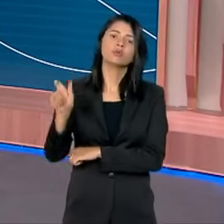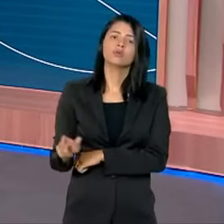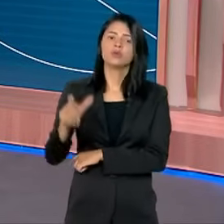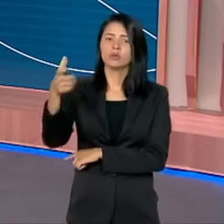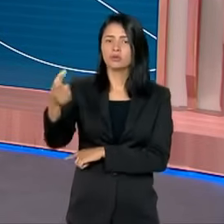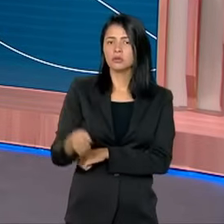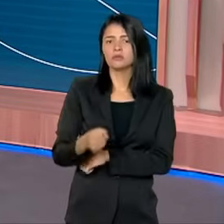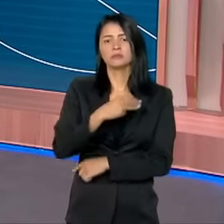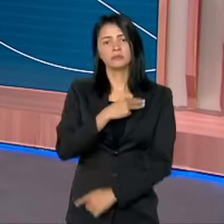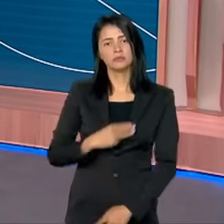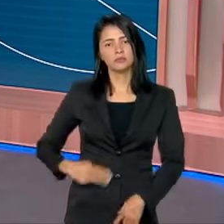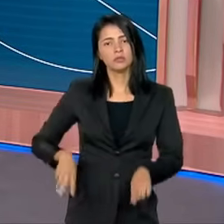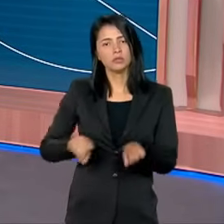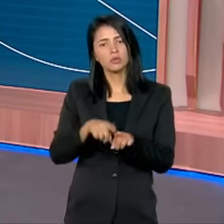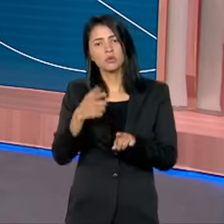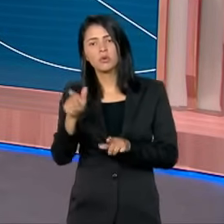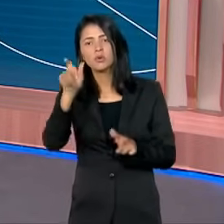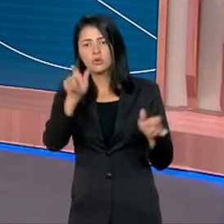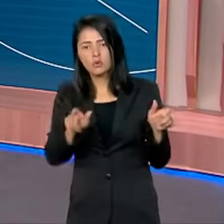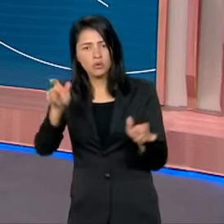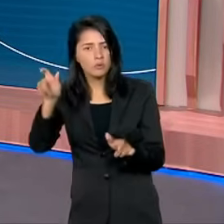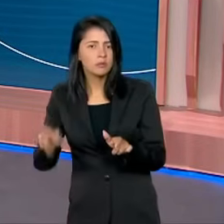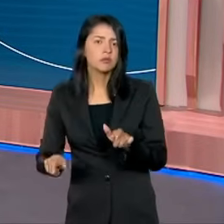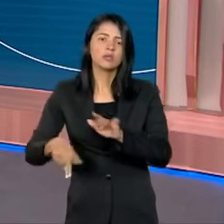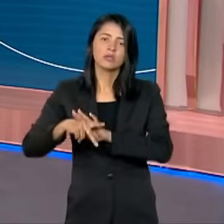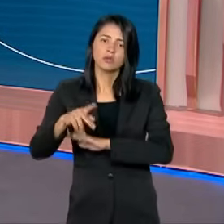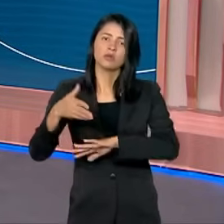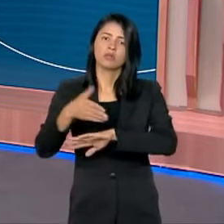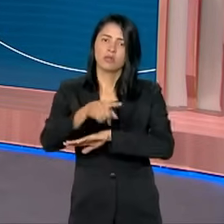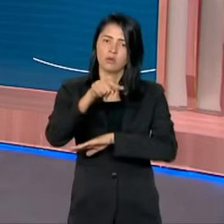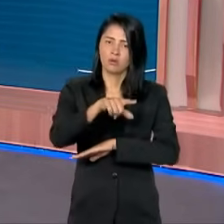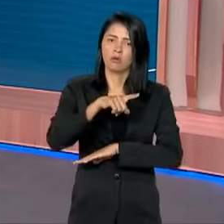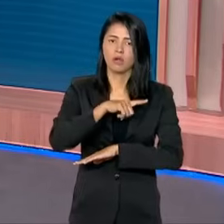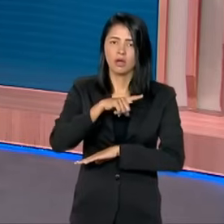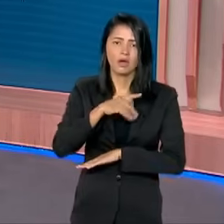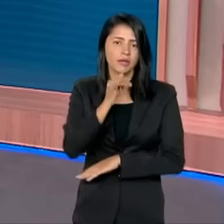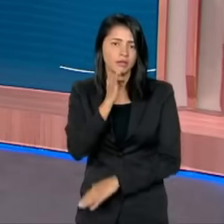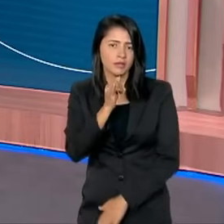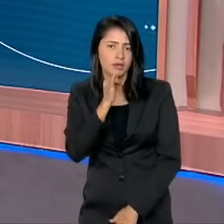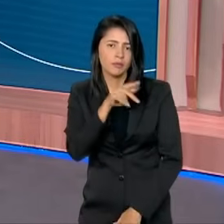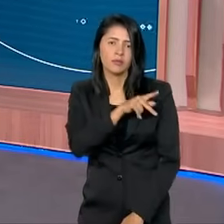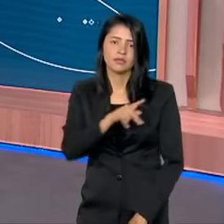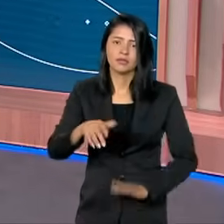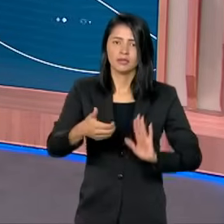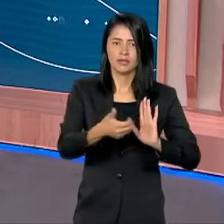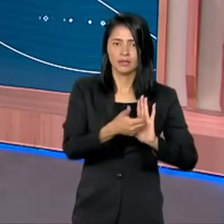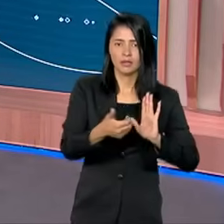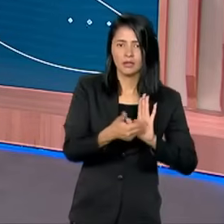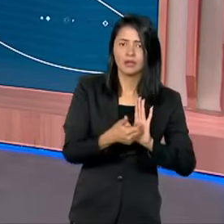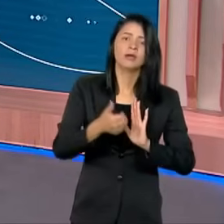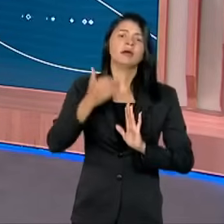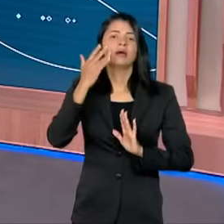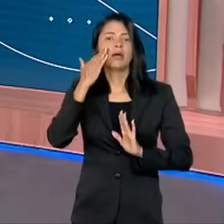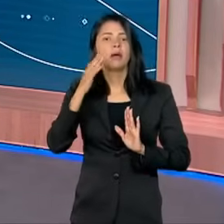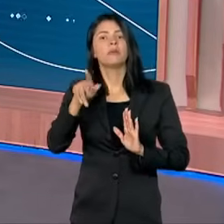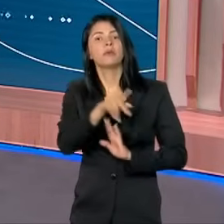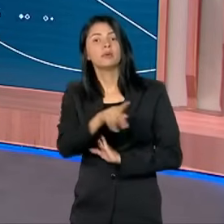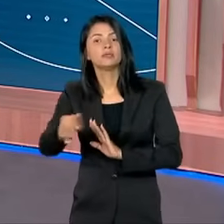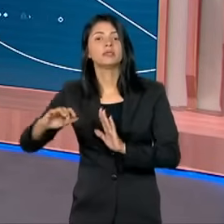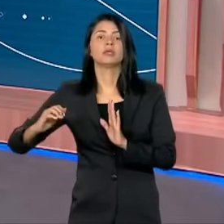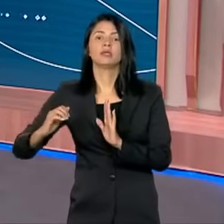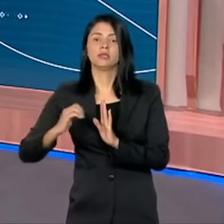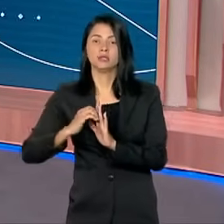Leite, ministros e outras autoridades que estão no Estado, como o presidente da Câmara, Arthur Lira, o presidente